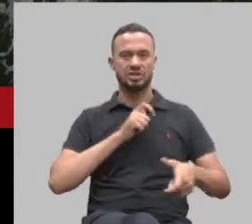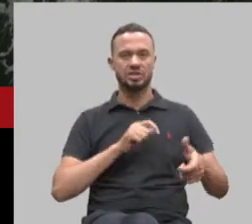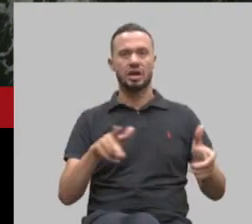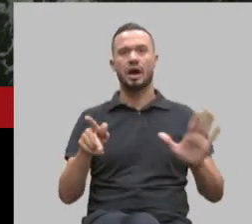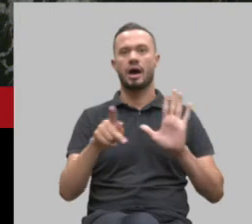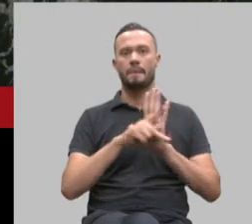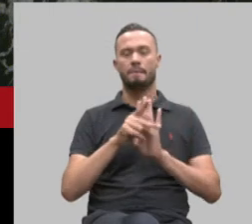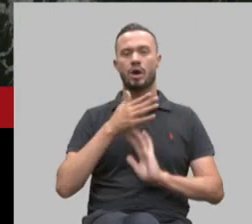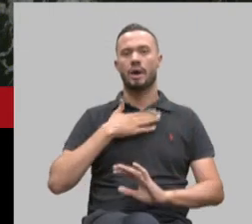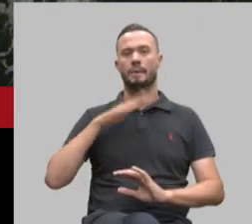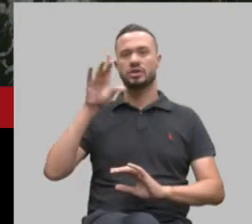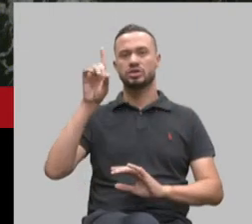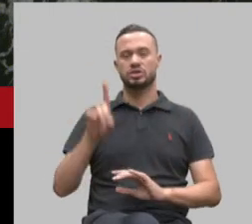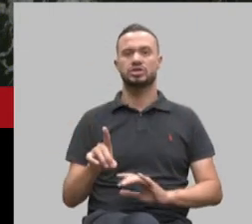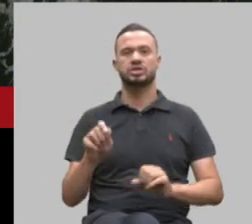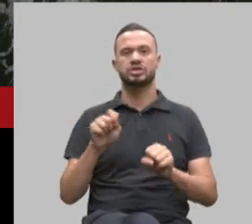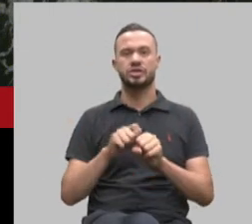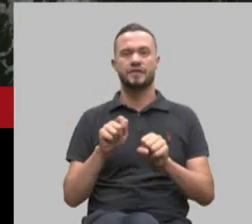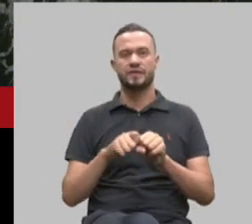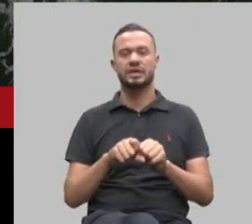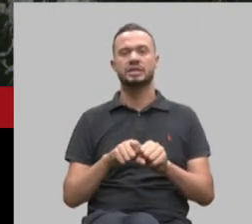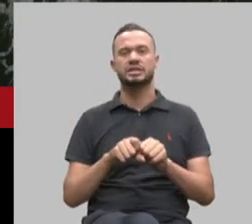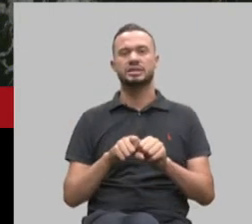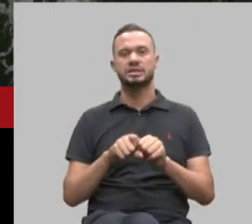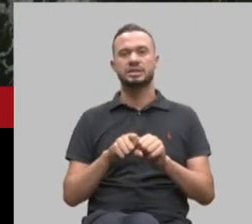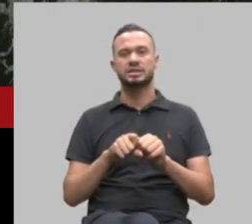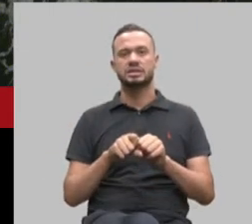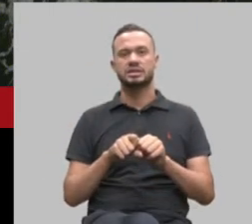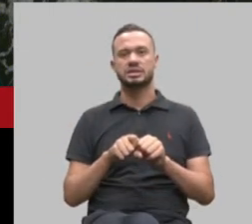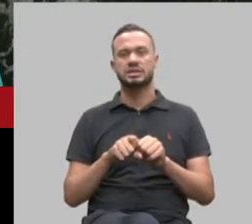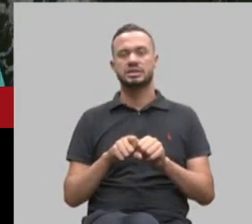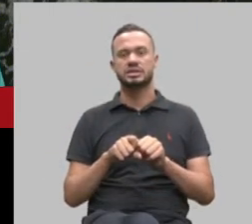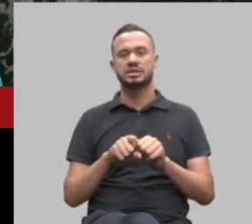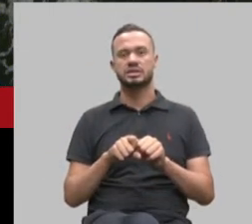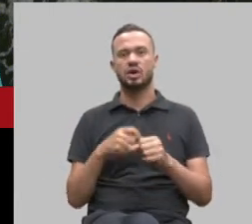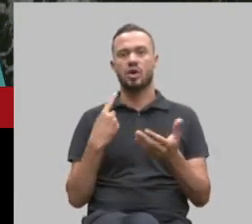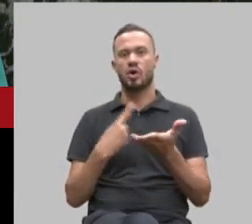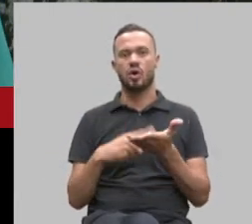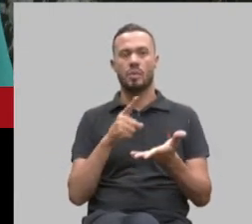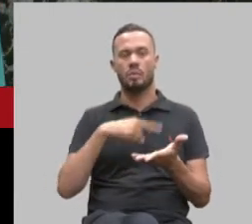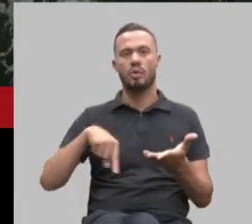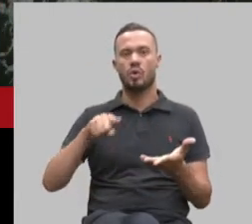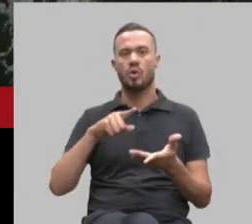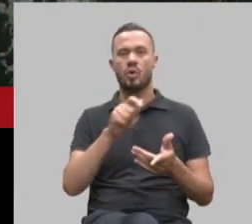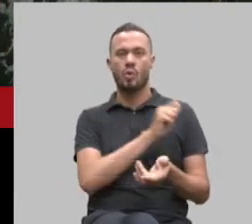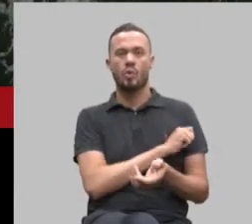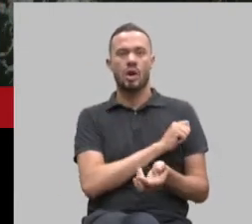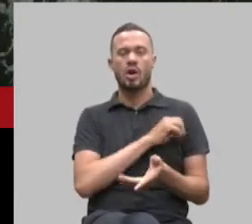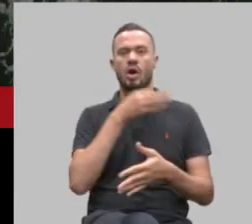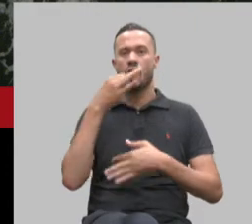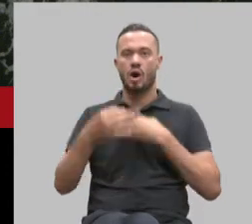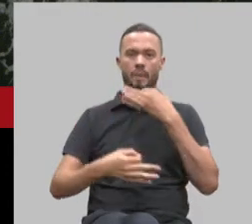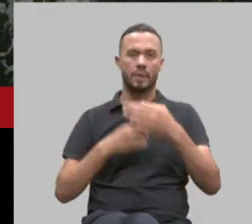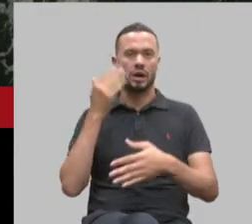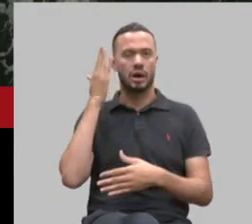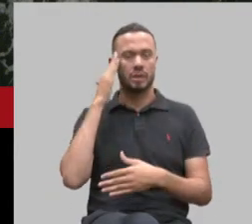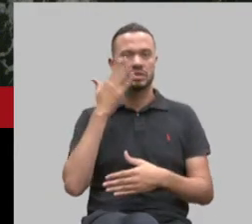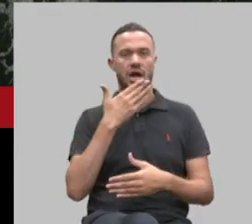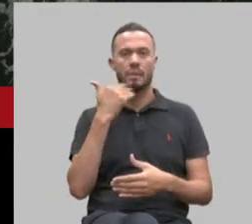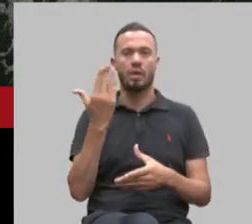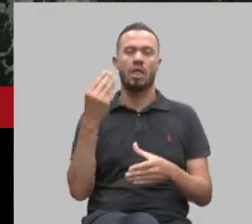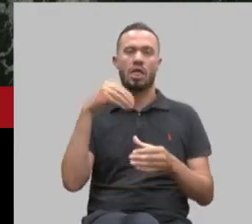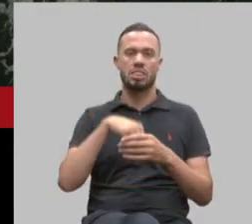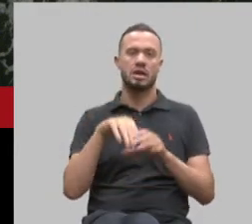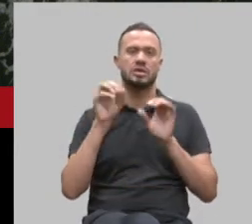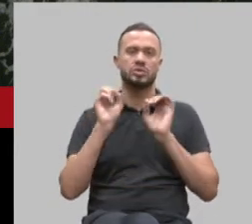Inclusive a gente fez uma uma ação com os alunos onde a gente pedi a opinião dele sobre os a melhorias no ensino o que que eles acham que